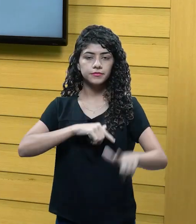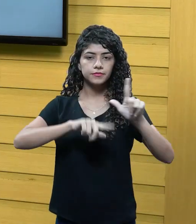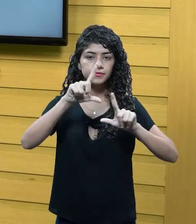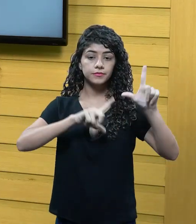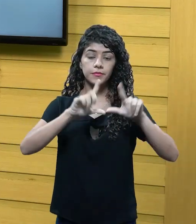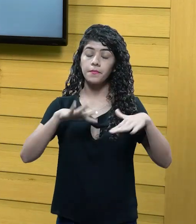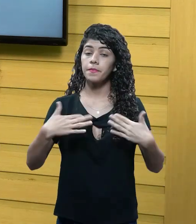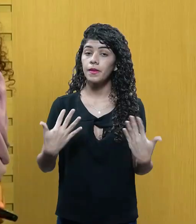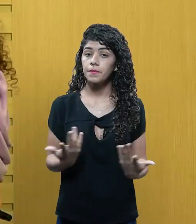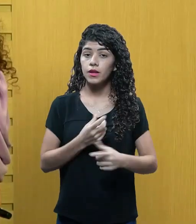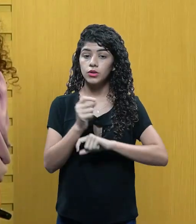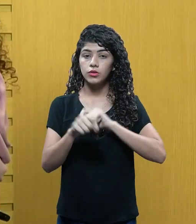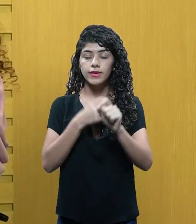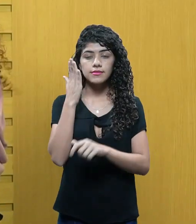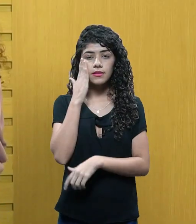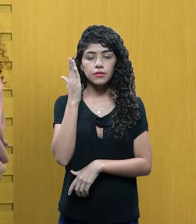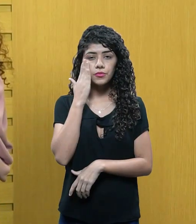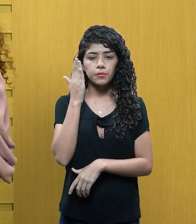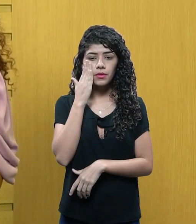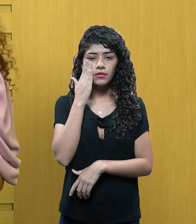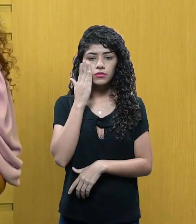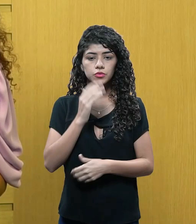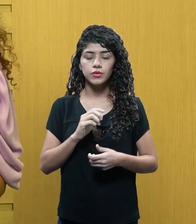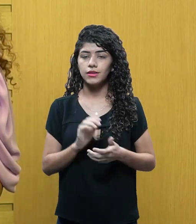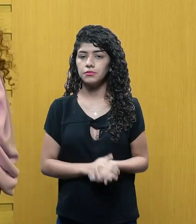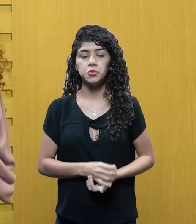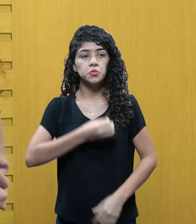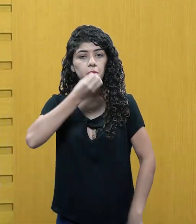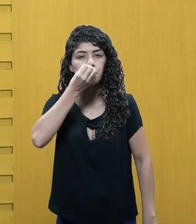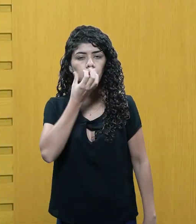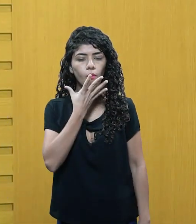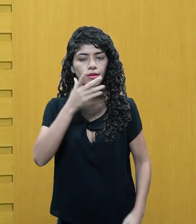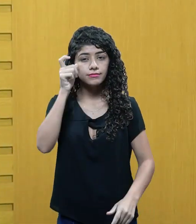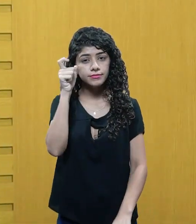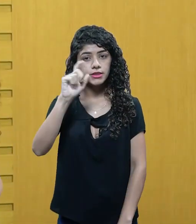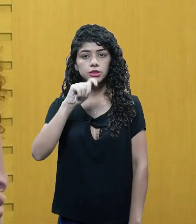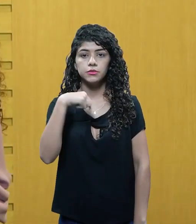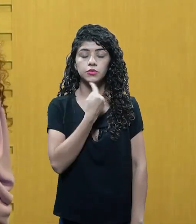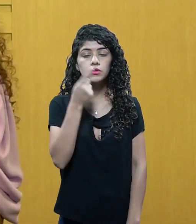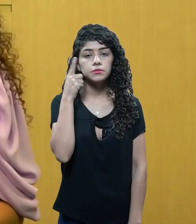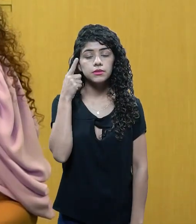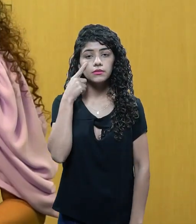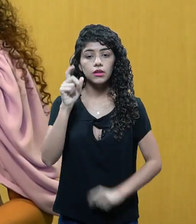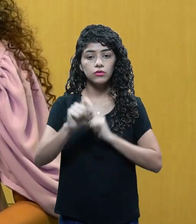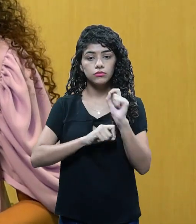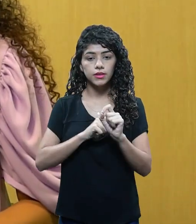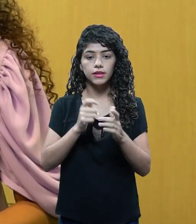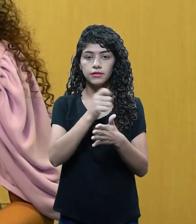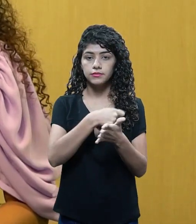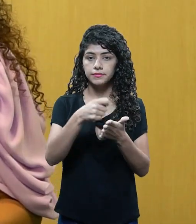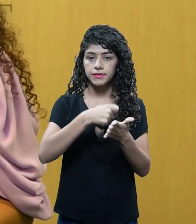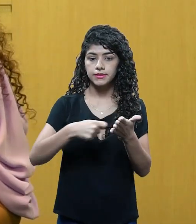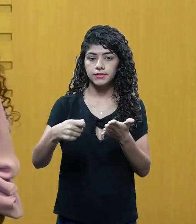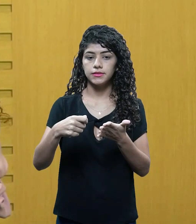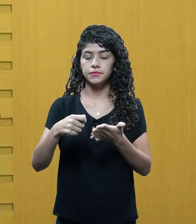tela. Então, essa noção de evocar imagens, ela é muito interessante para a gente pensar a